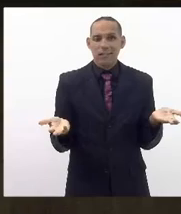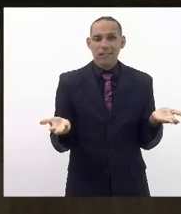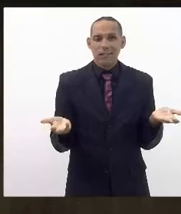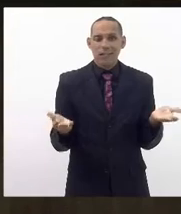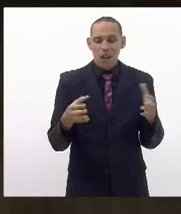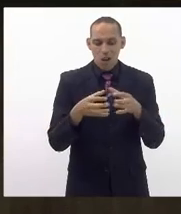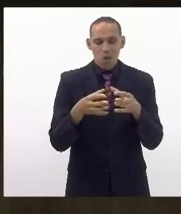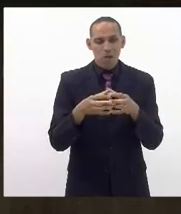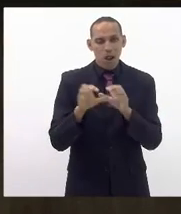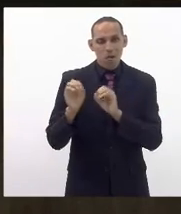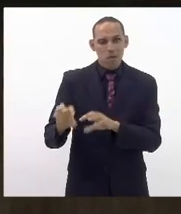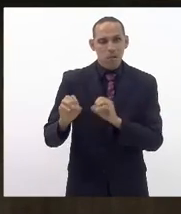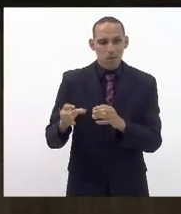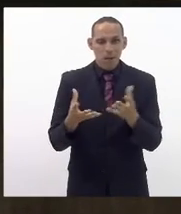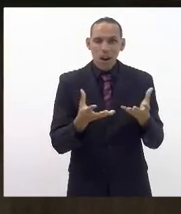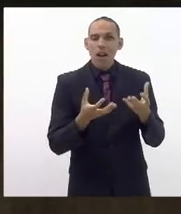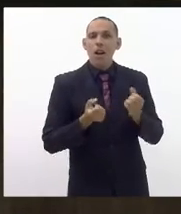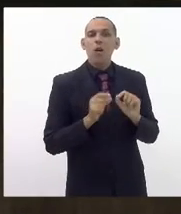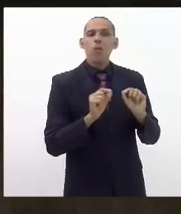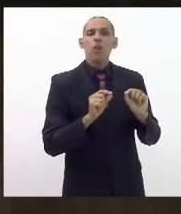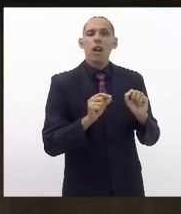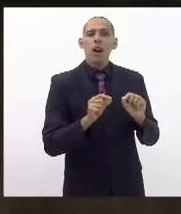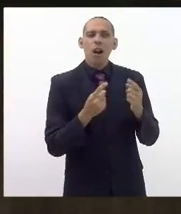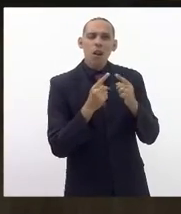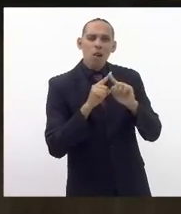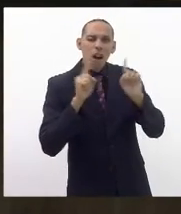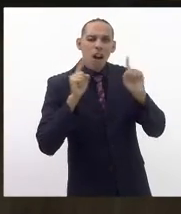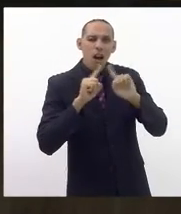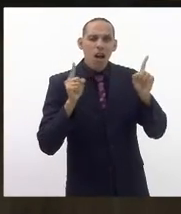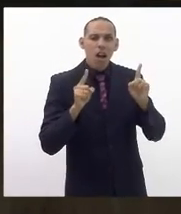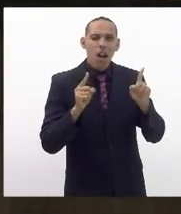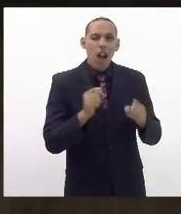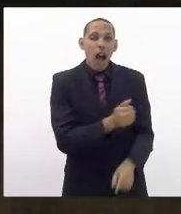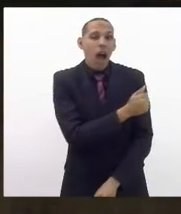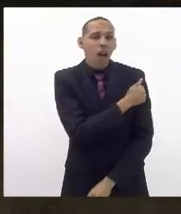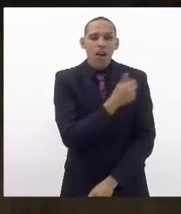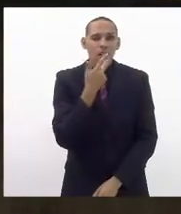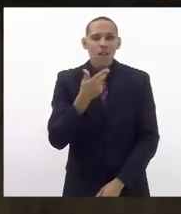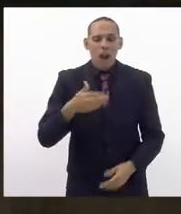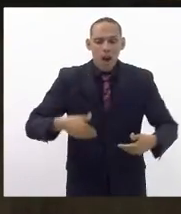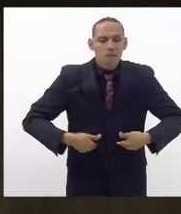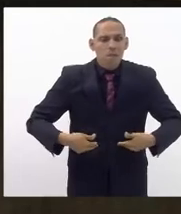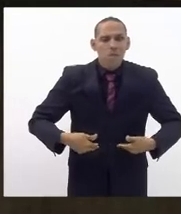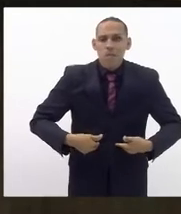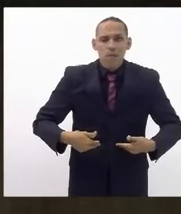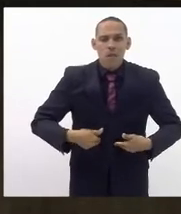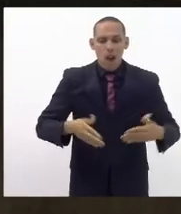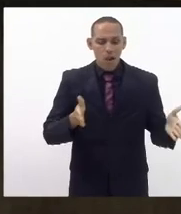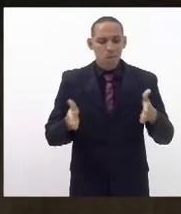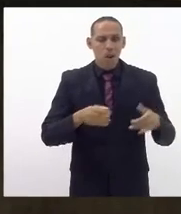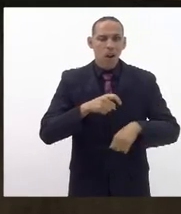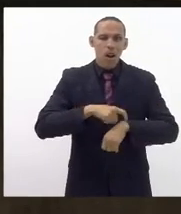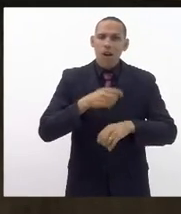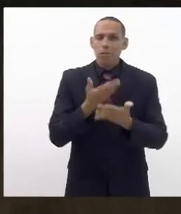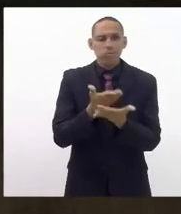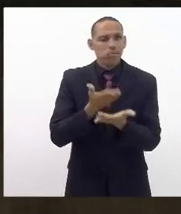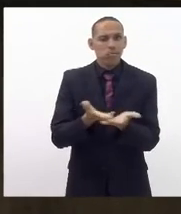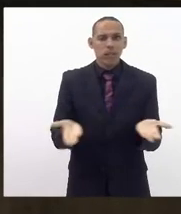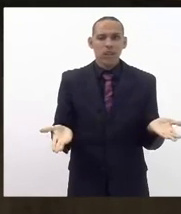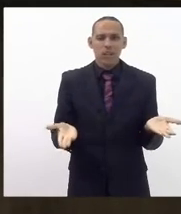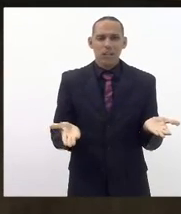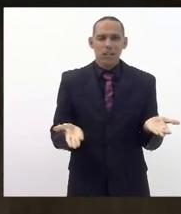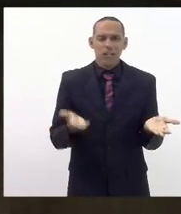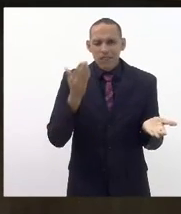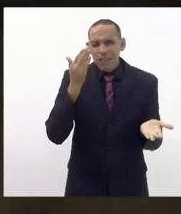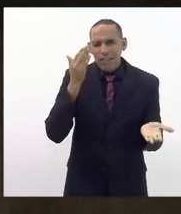na Comissão de Educação denúncia de estudante de que está ficando com fome no horário da escola. Vossa Excelência